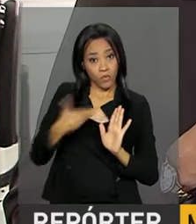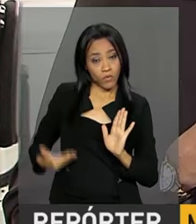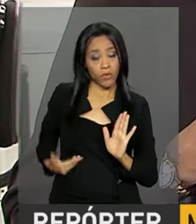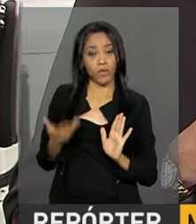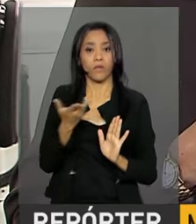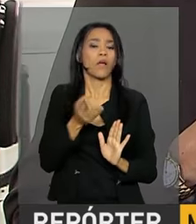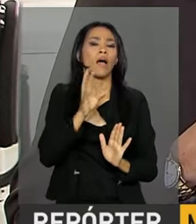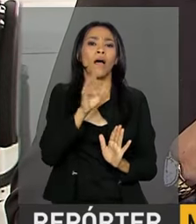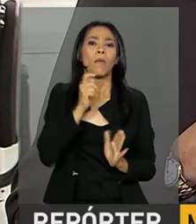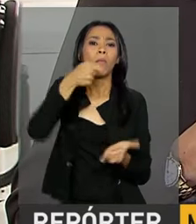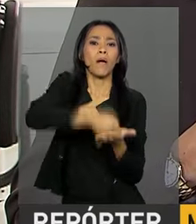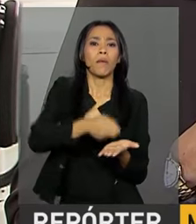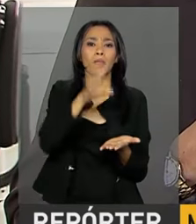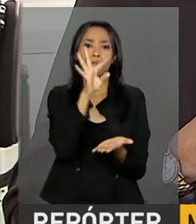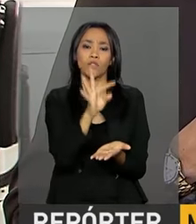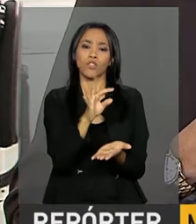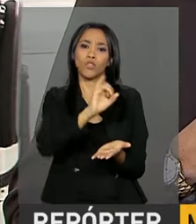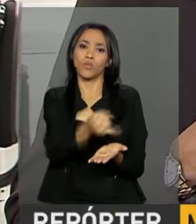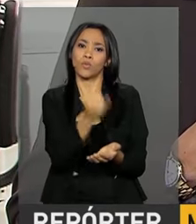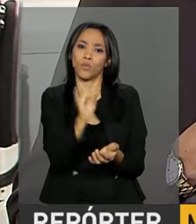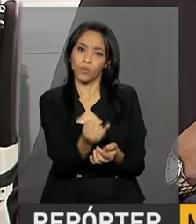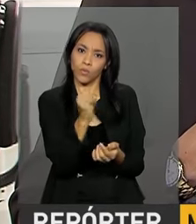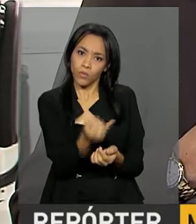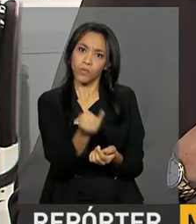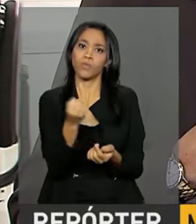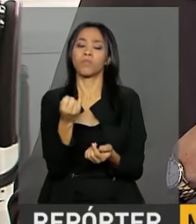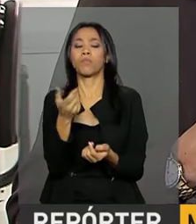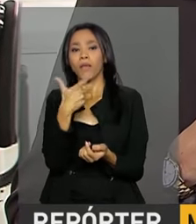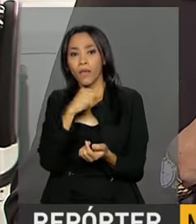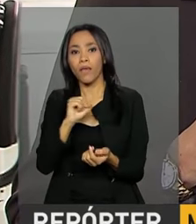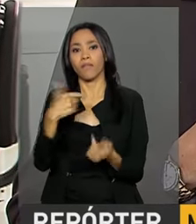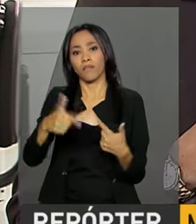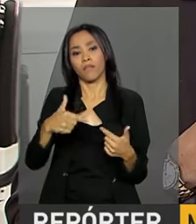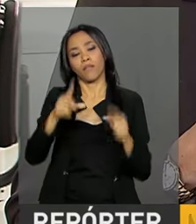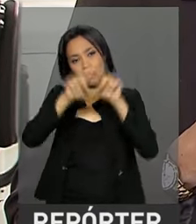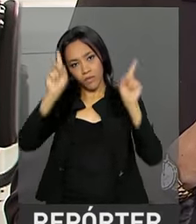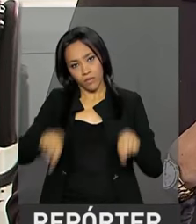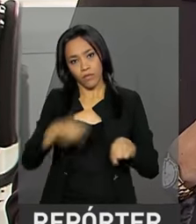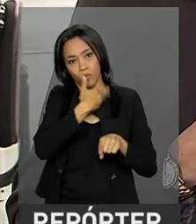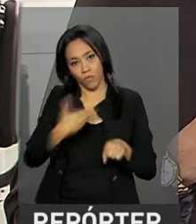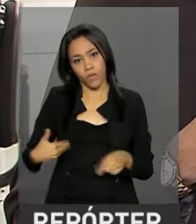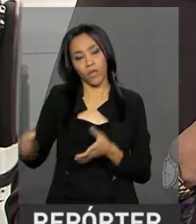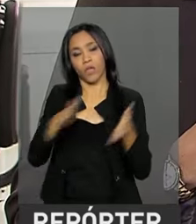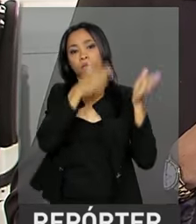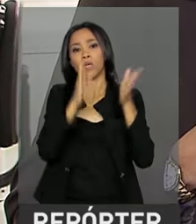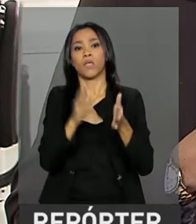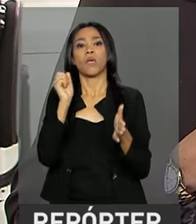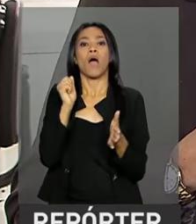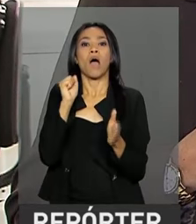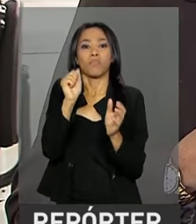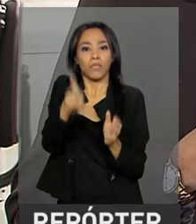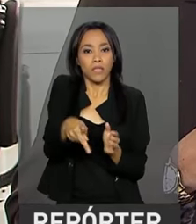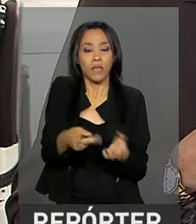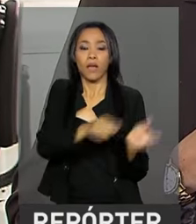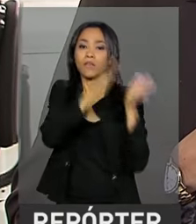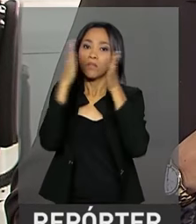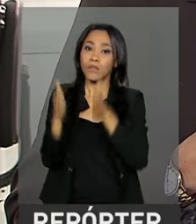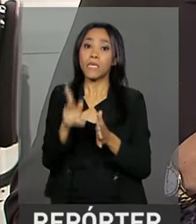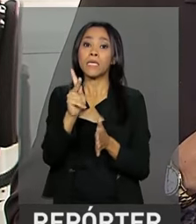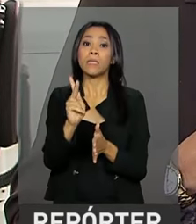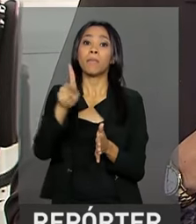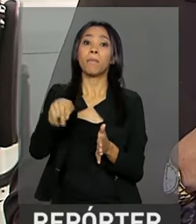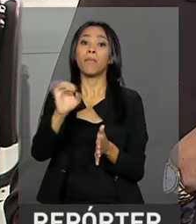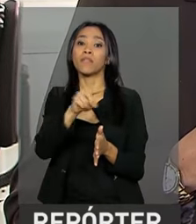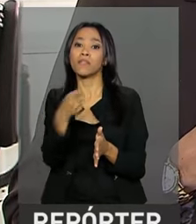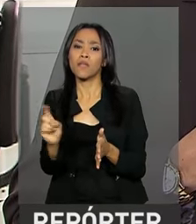juros das novas operações por parte de servidores pensionistas e aposentados seja reduzido em até três